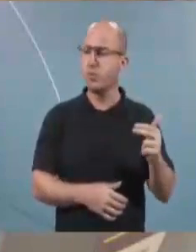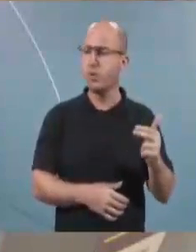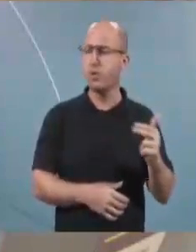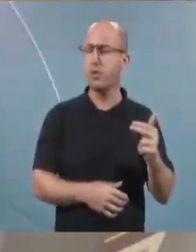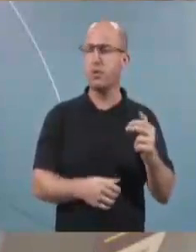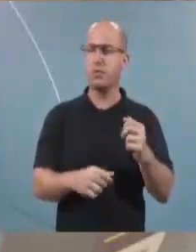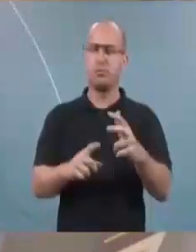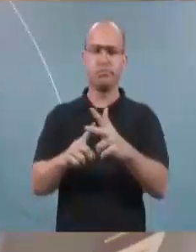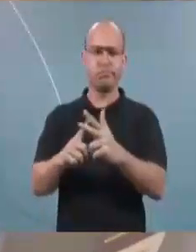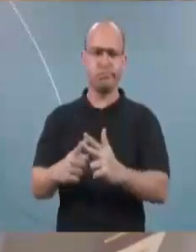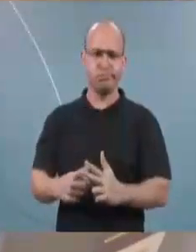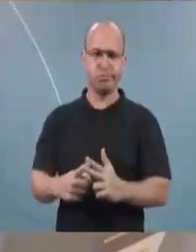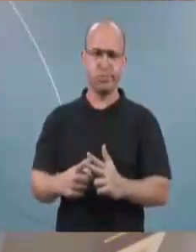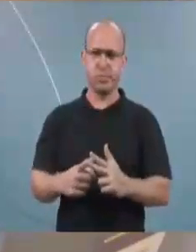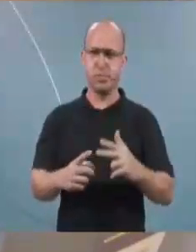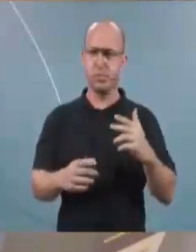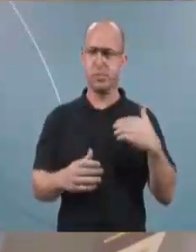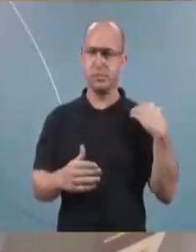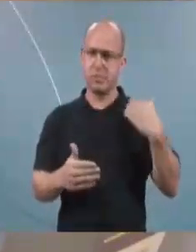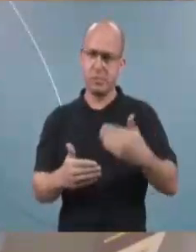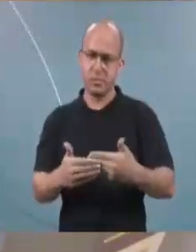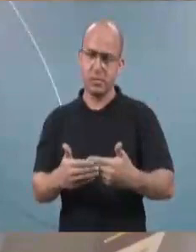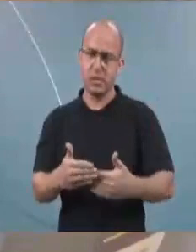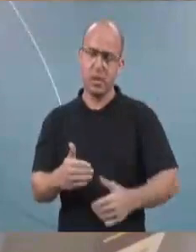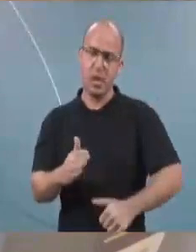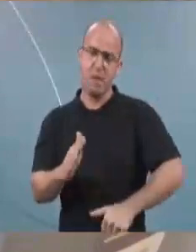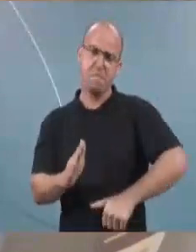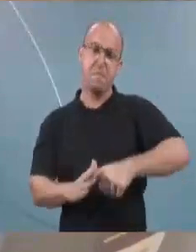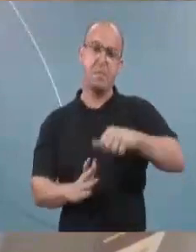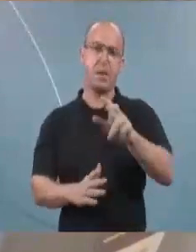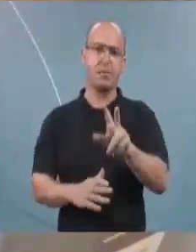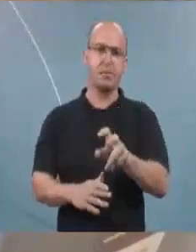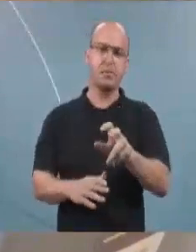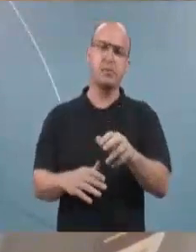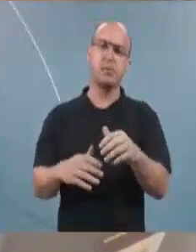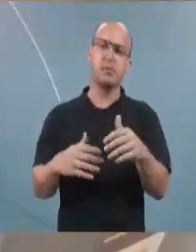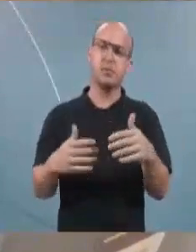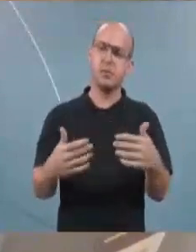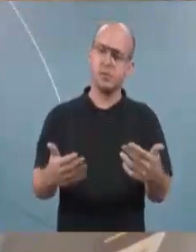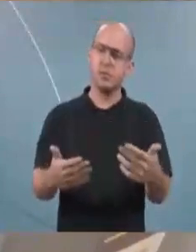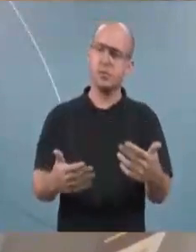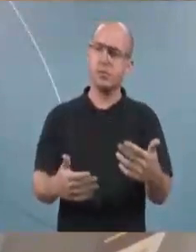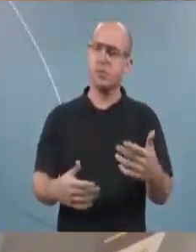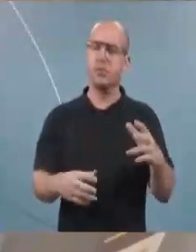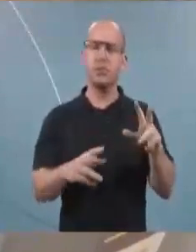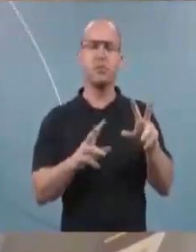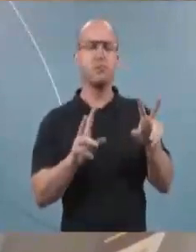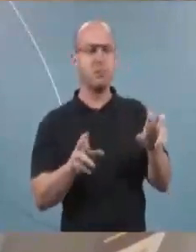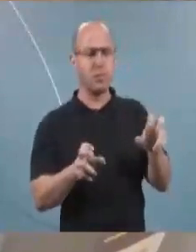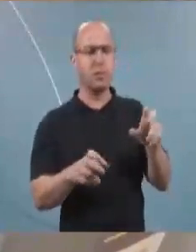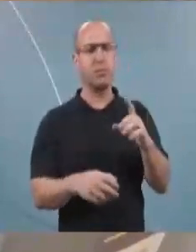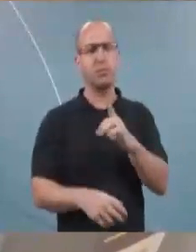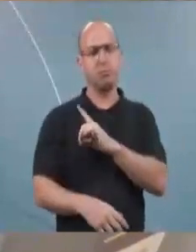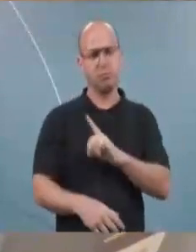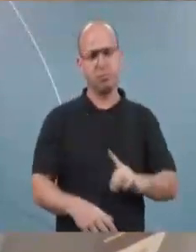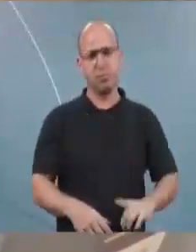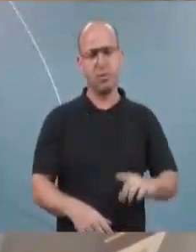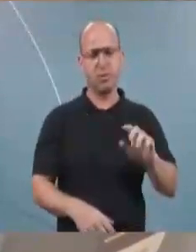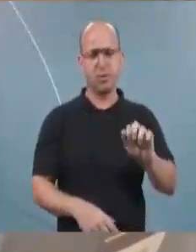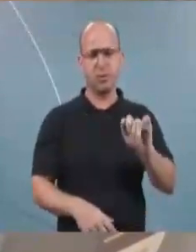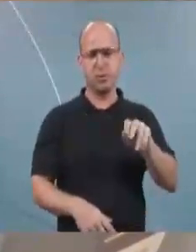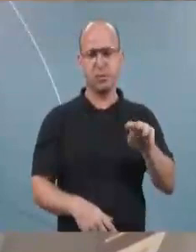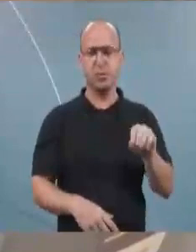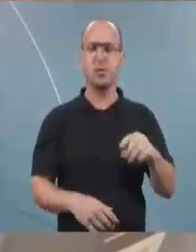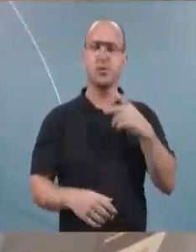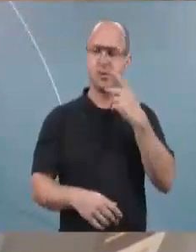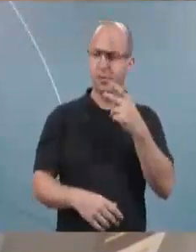desa por uma reforma ao longo da sua história a primeira vez portanto deputada AD Juta é um tema importante vossa excelência levantou com toda a